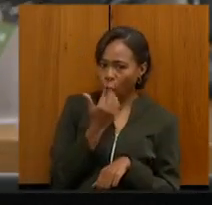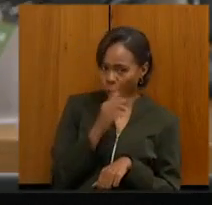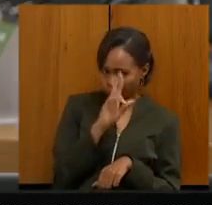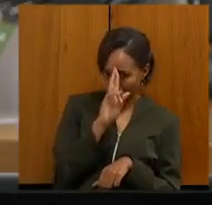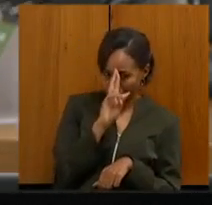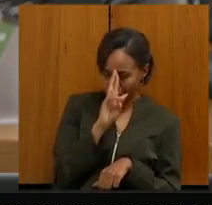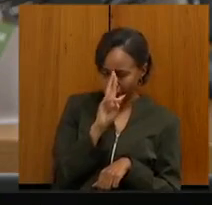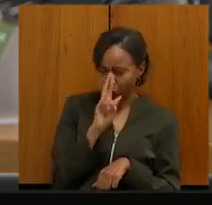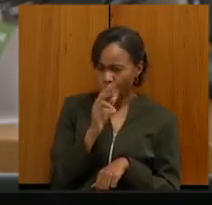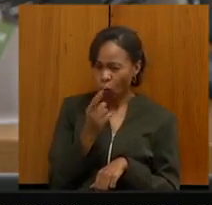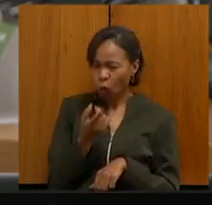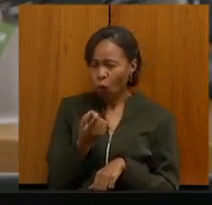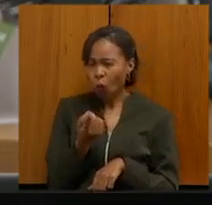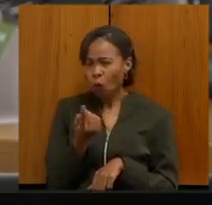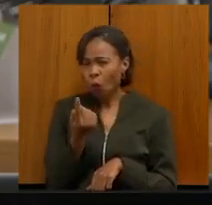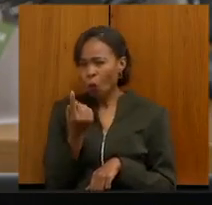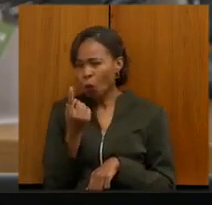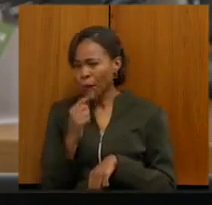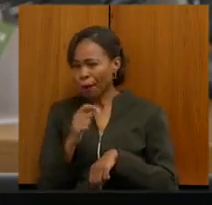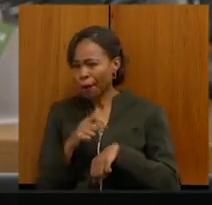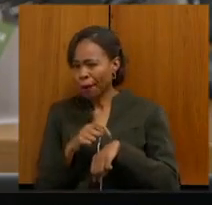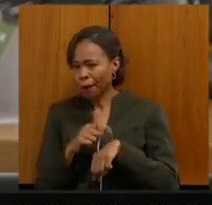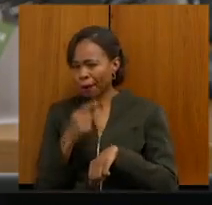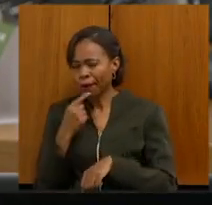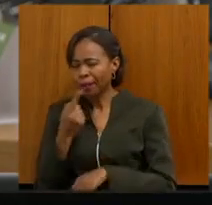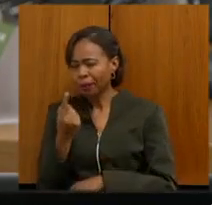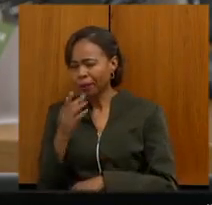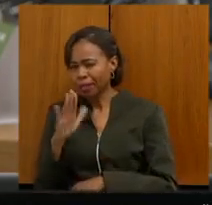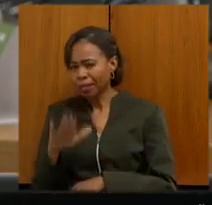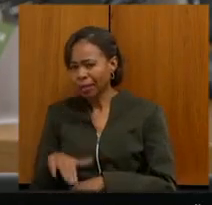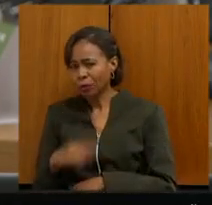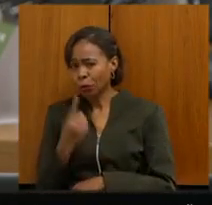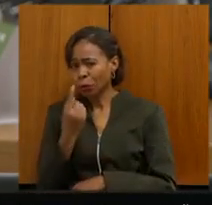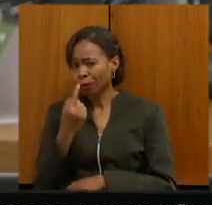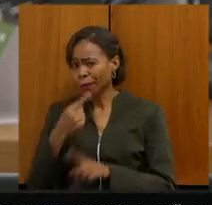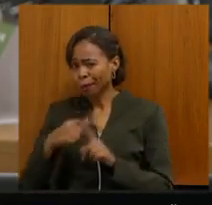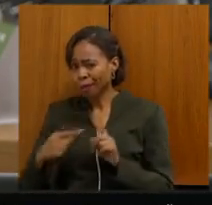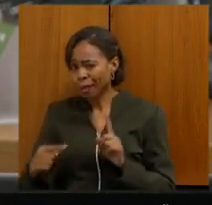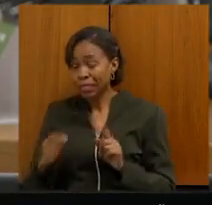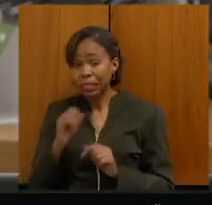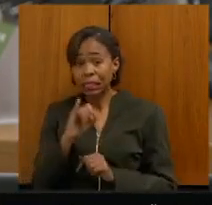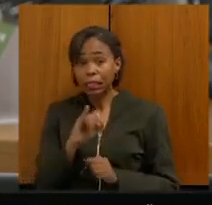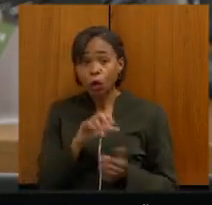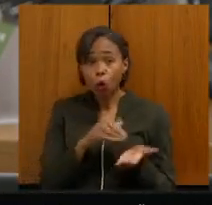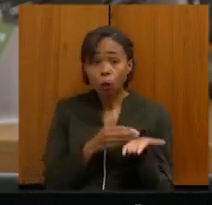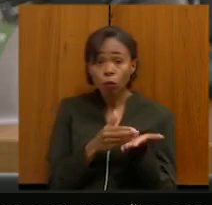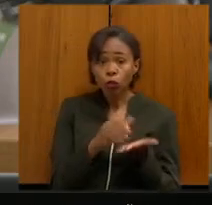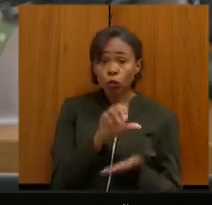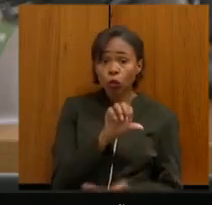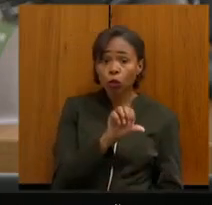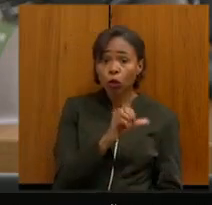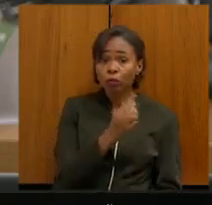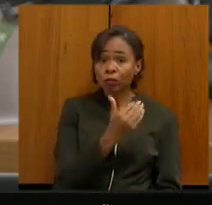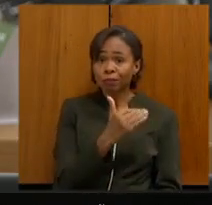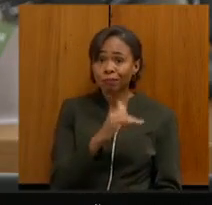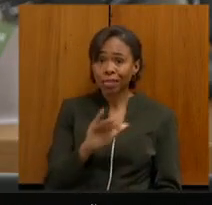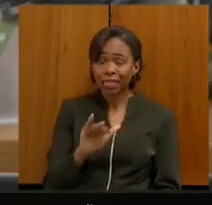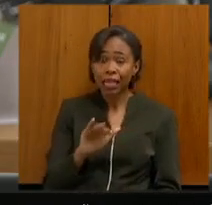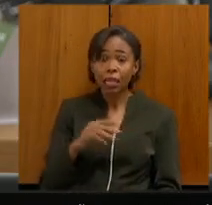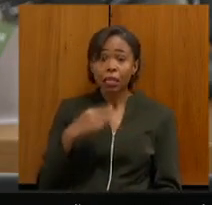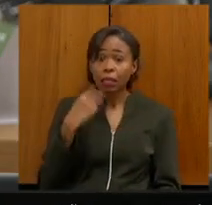na linha 1:00 1:30 a esse a reunião começa 9:30 Qual a passou três horas de reunião